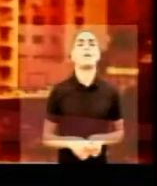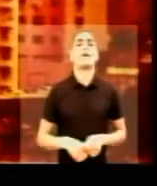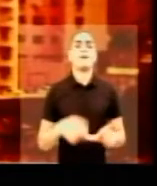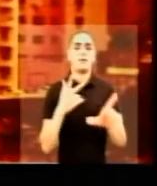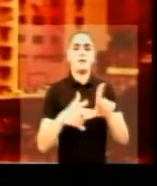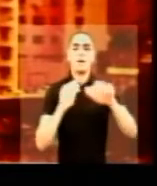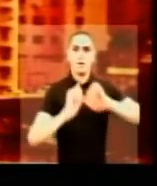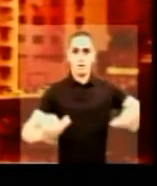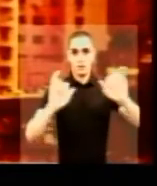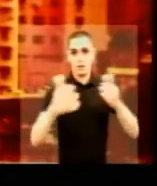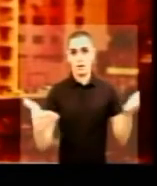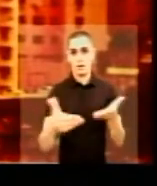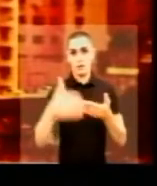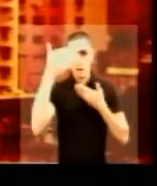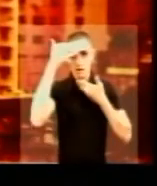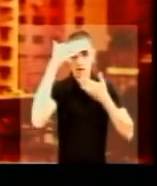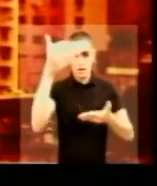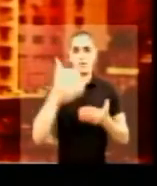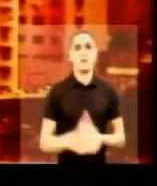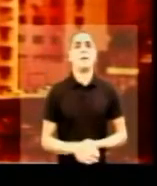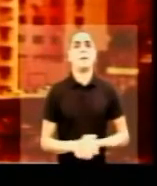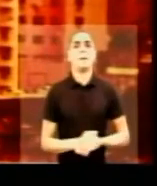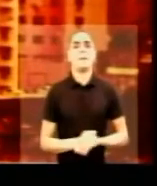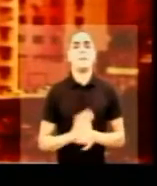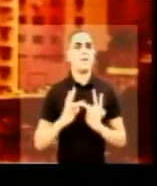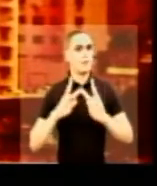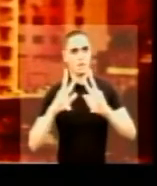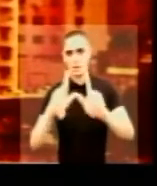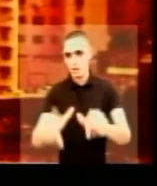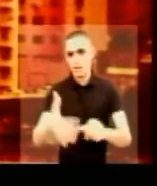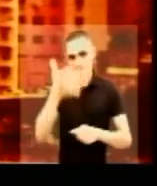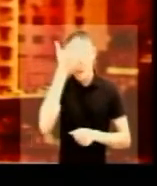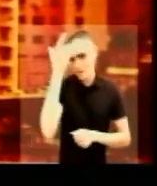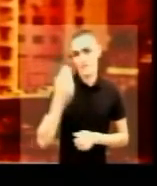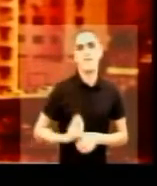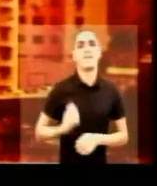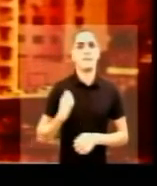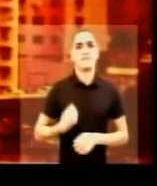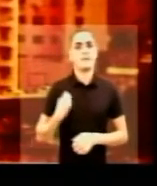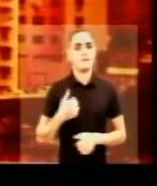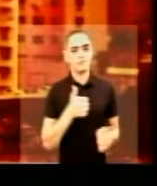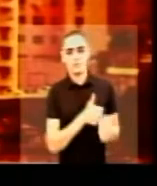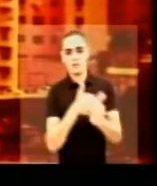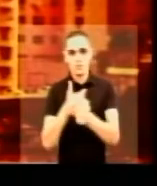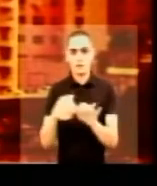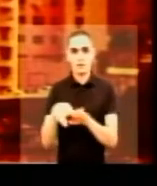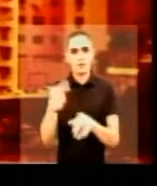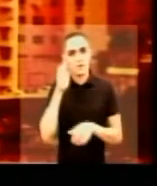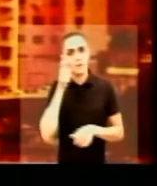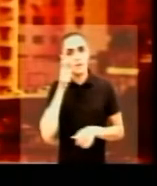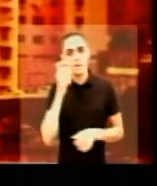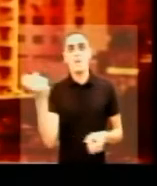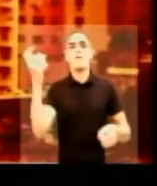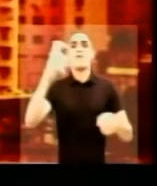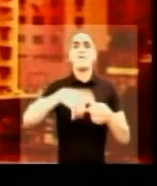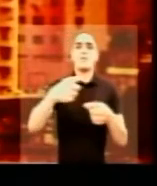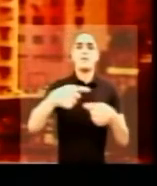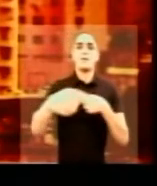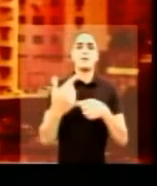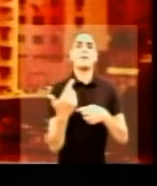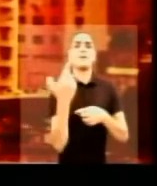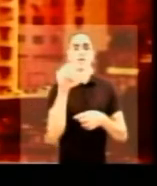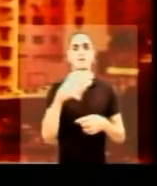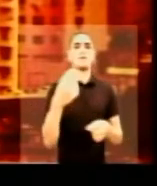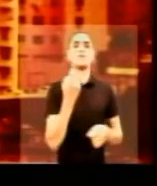transmissão de hoje. Agradeço mais uma vez a todos os presentes, a quem nos acompanhou. E nós voltamos na semana que